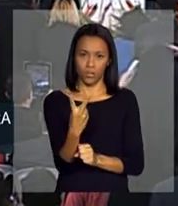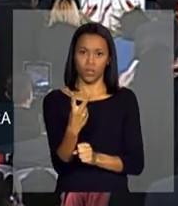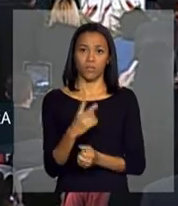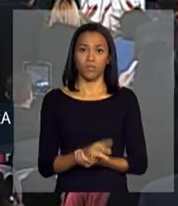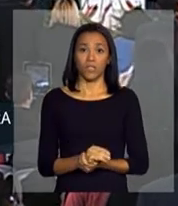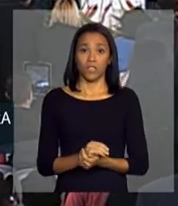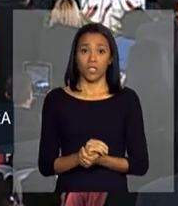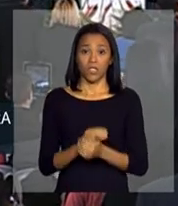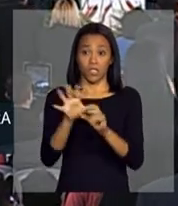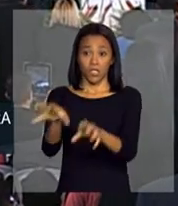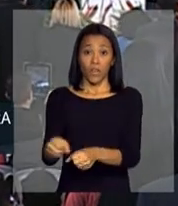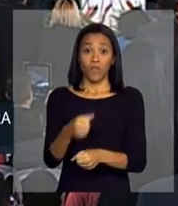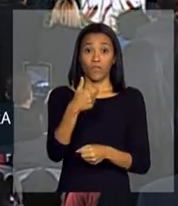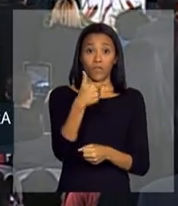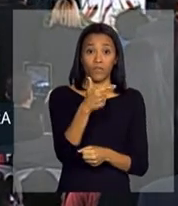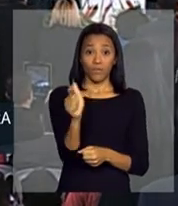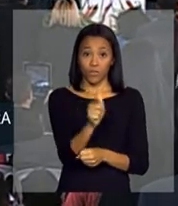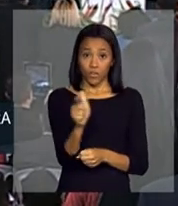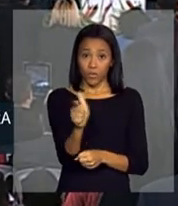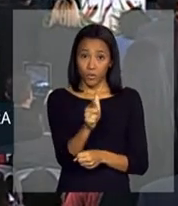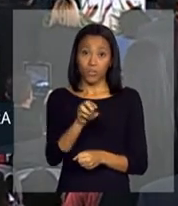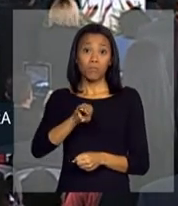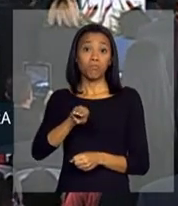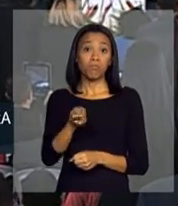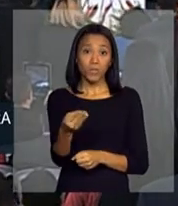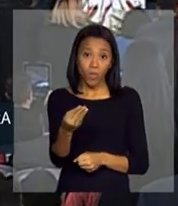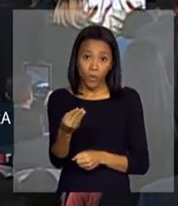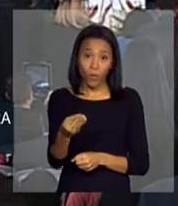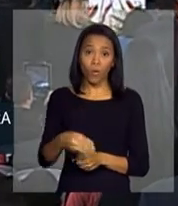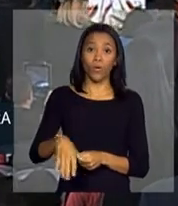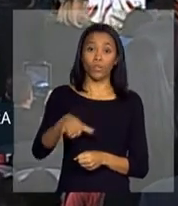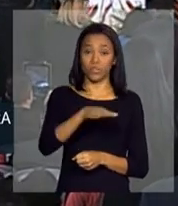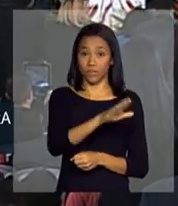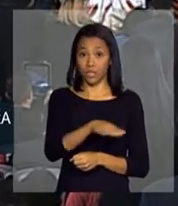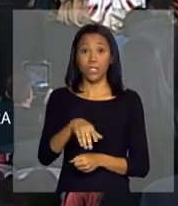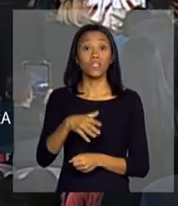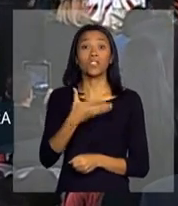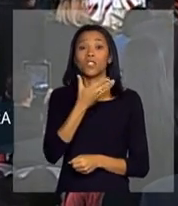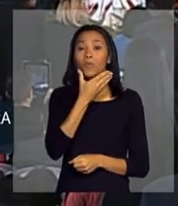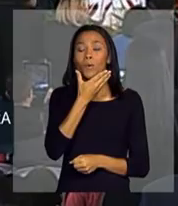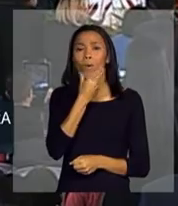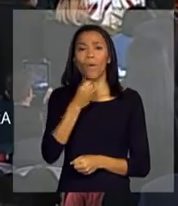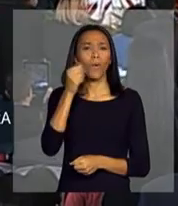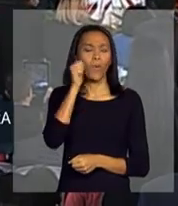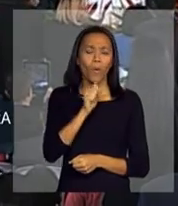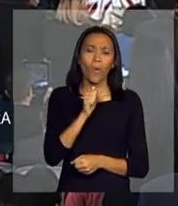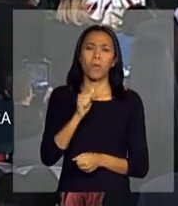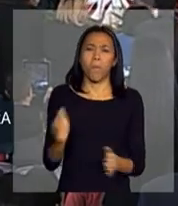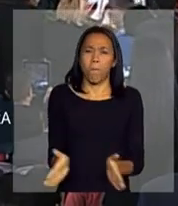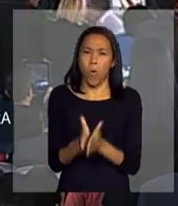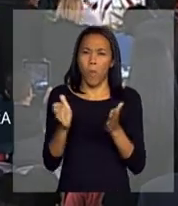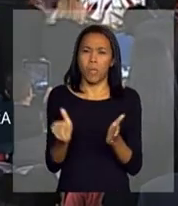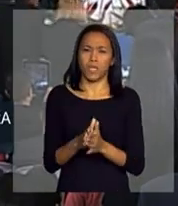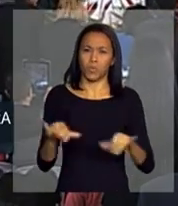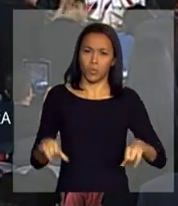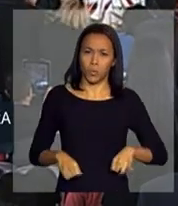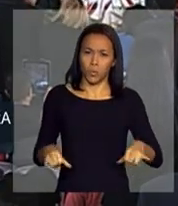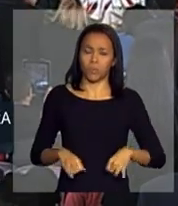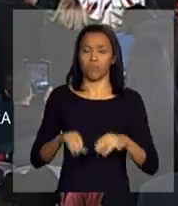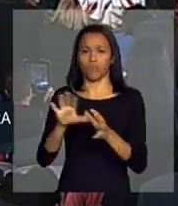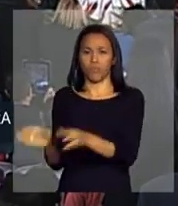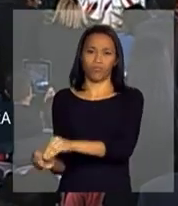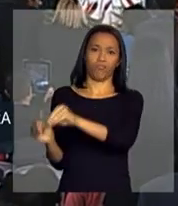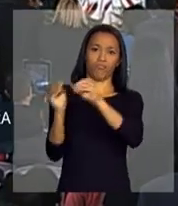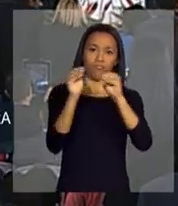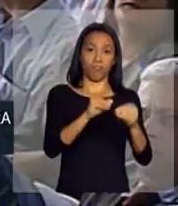tiramos 22 milhões de brasileiros e brasileiras da extrema pobreza, pagando R$ 70